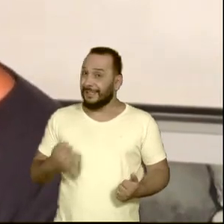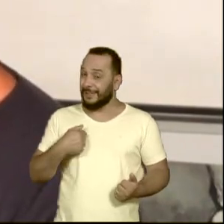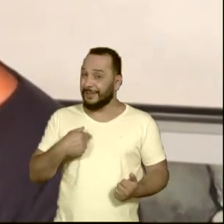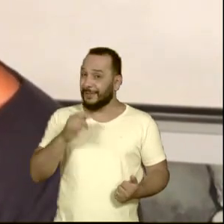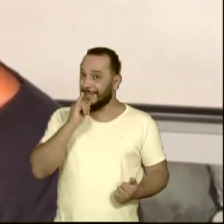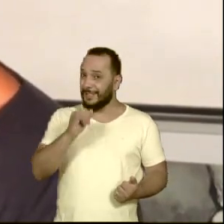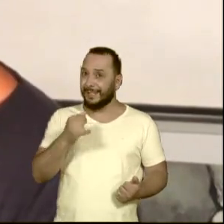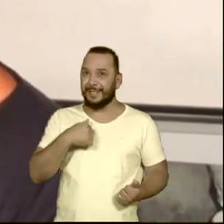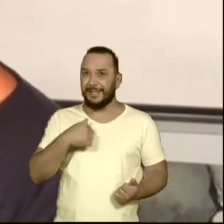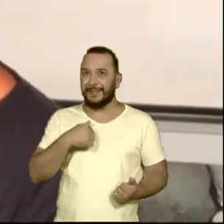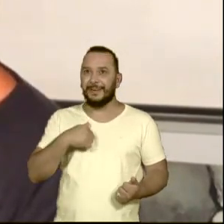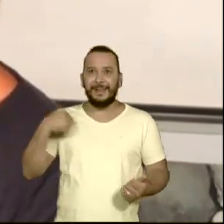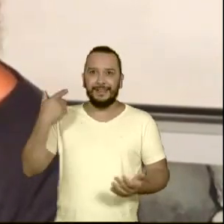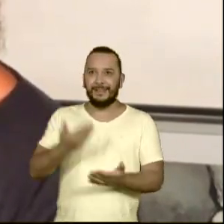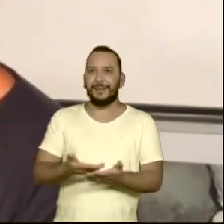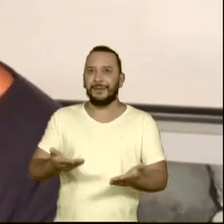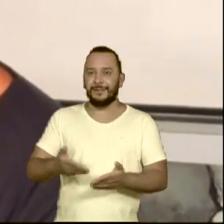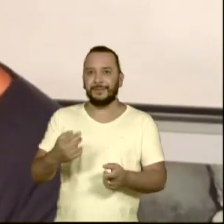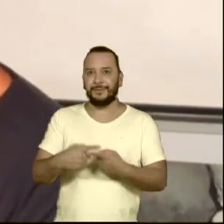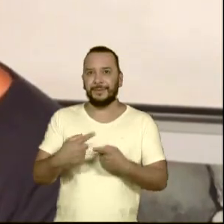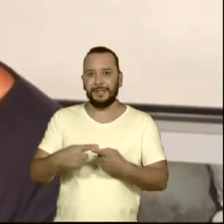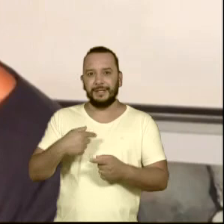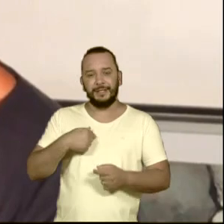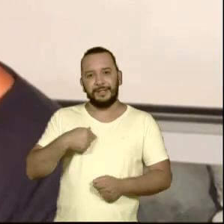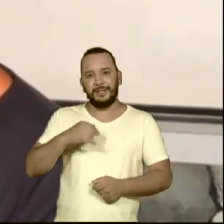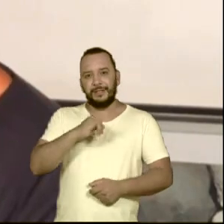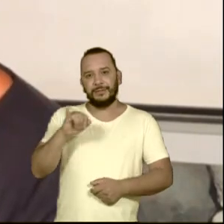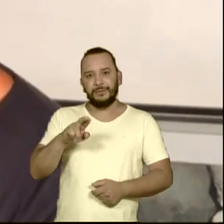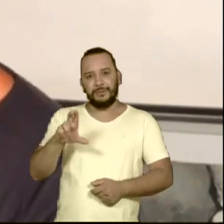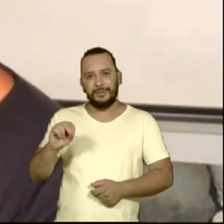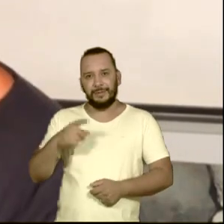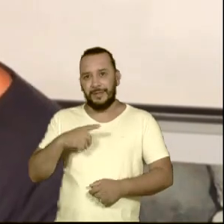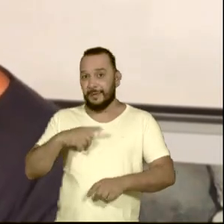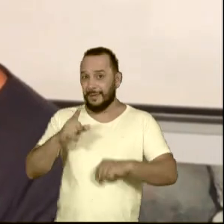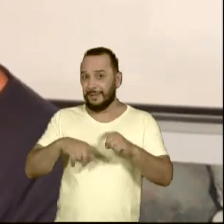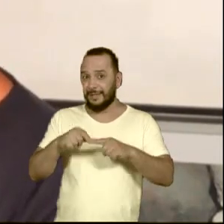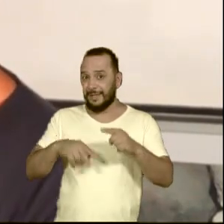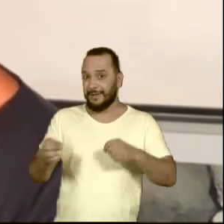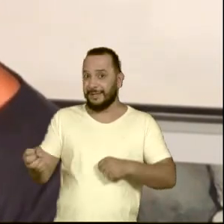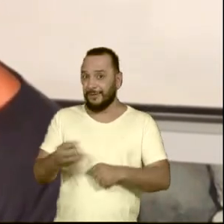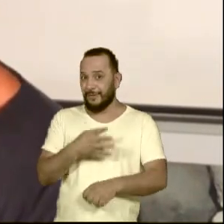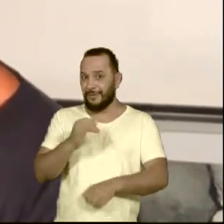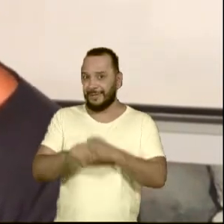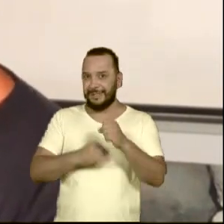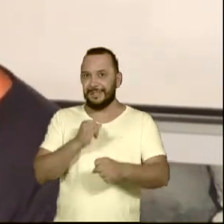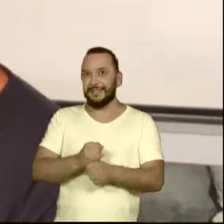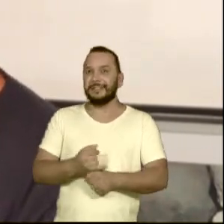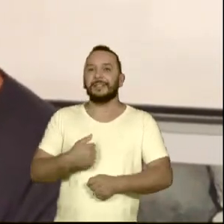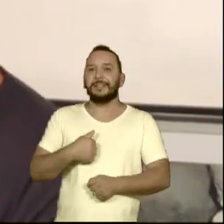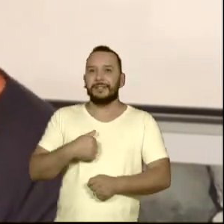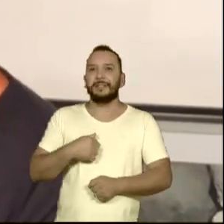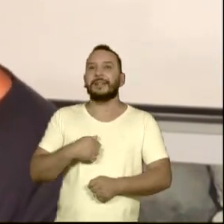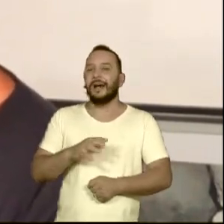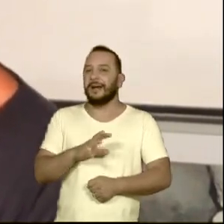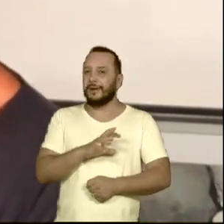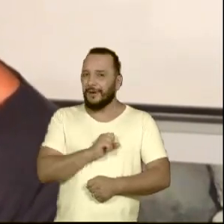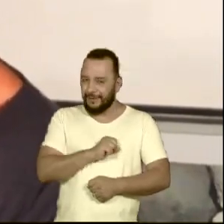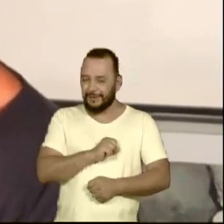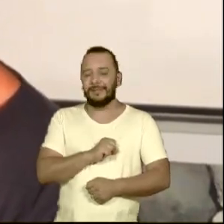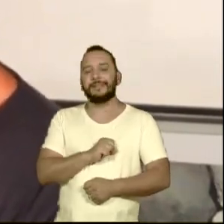A gente se diverte muito até hoje porque o Júlio está vivo com material inédito na internet. O Júlio adora brincar que ele é